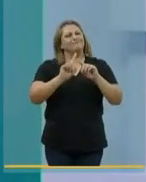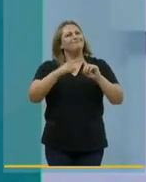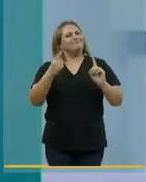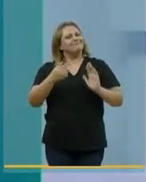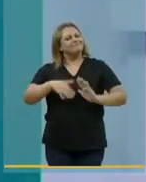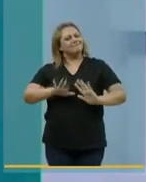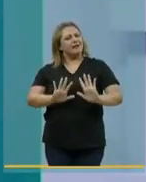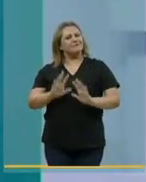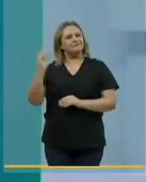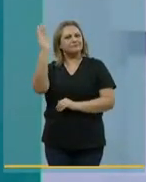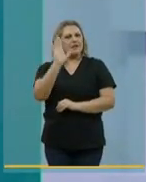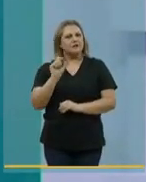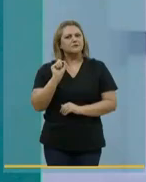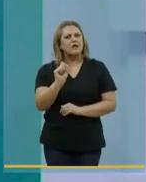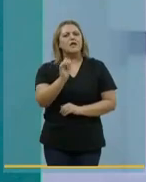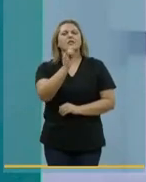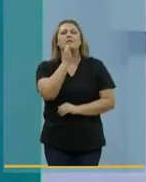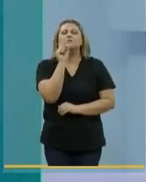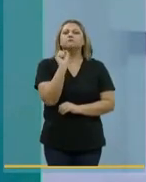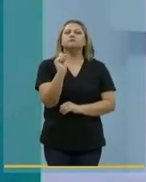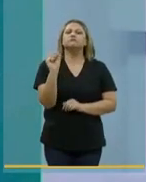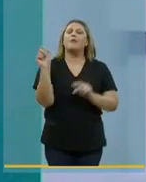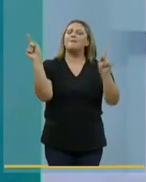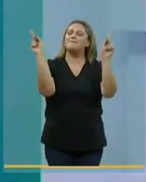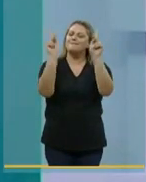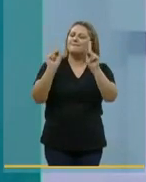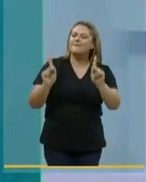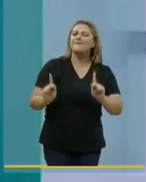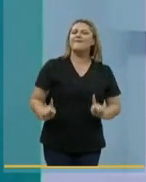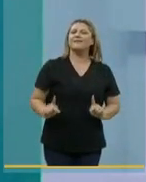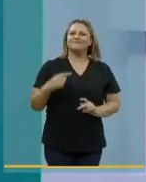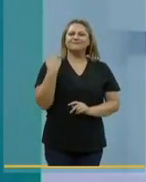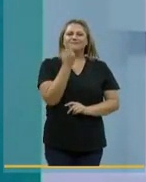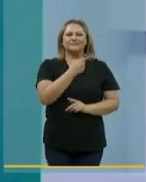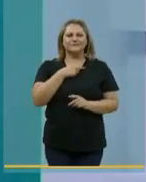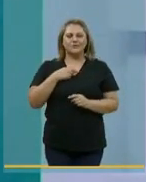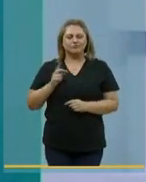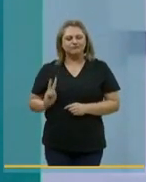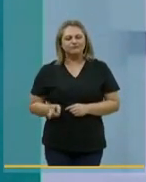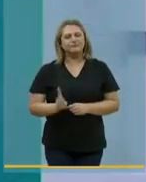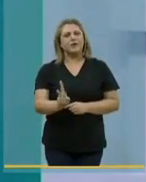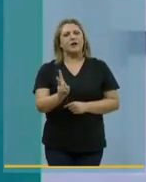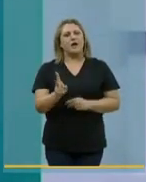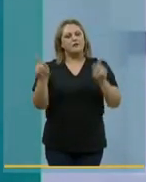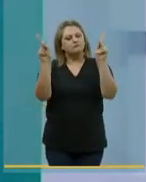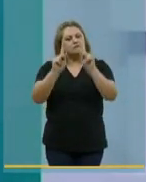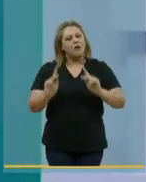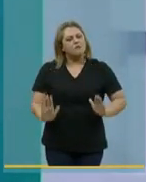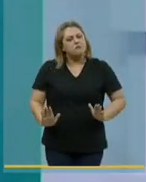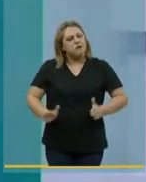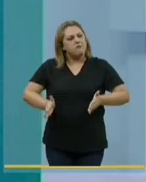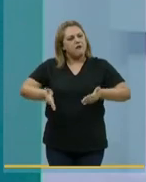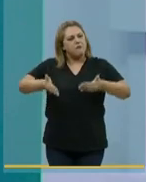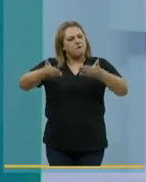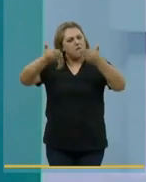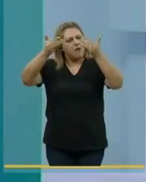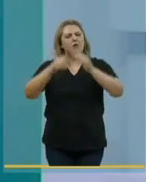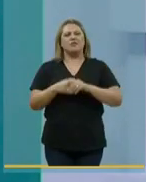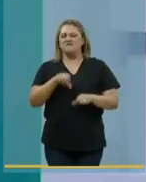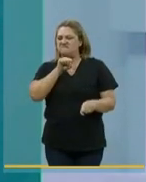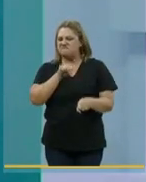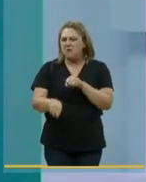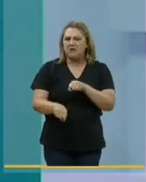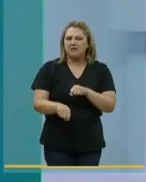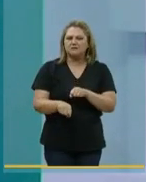ea paz com os nossos vizinhos recrudescer a violência não vai a lugar levará a lugar nenhum os